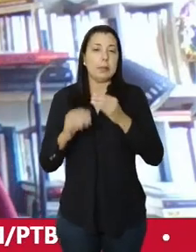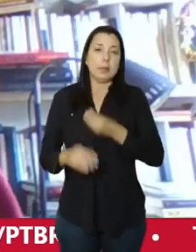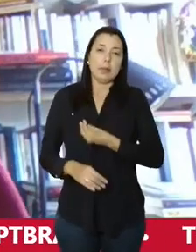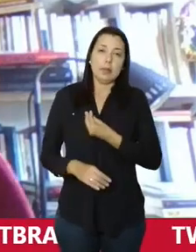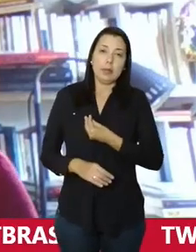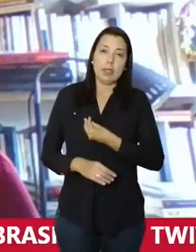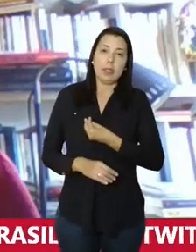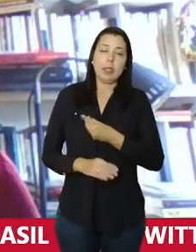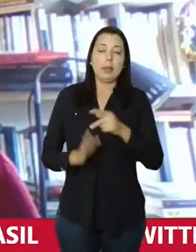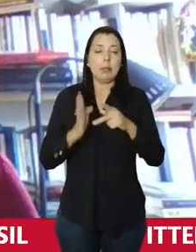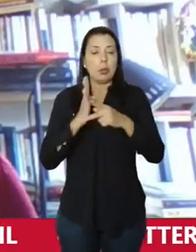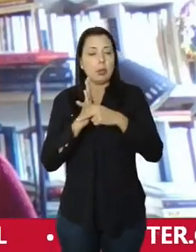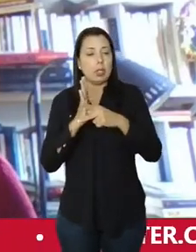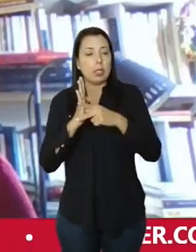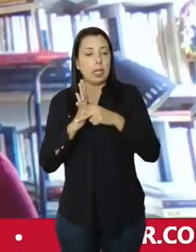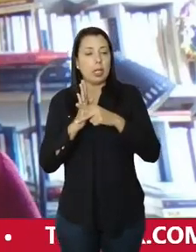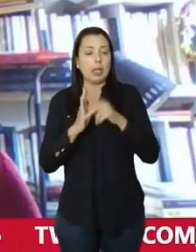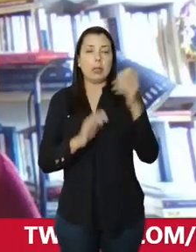o Pronatec.